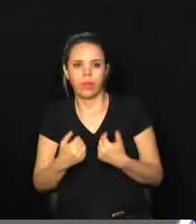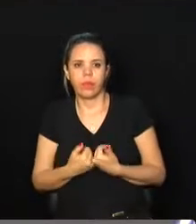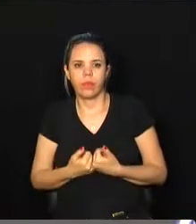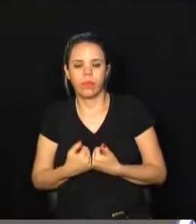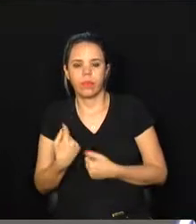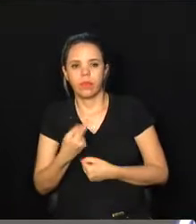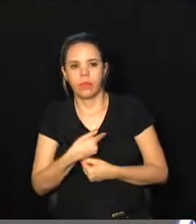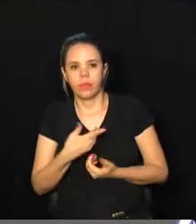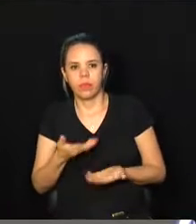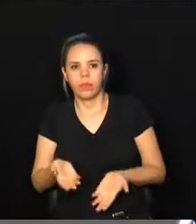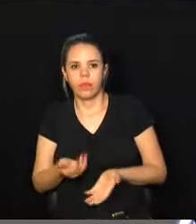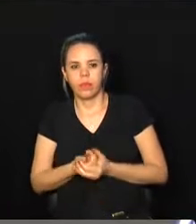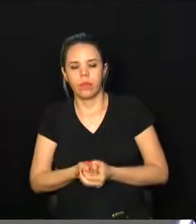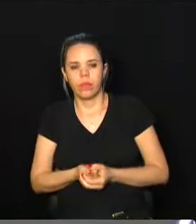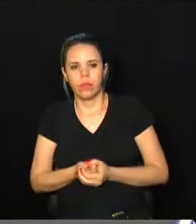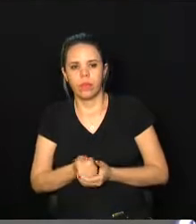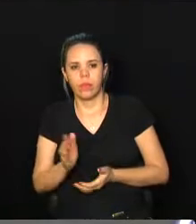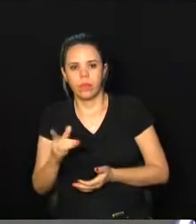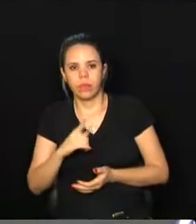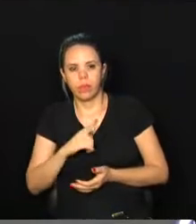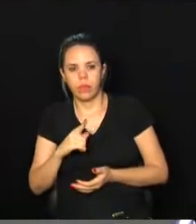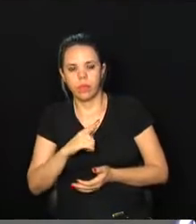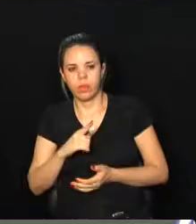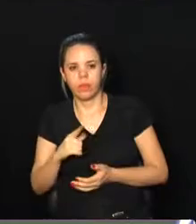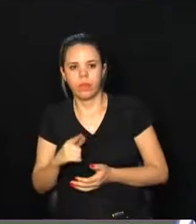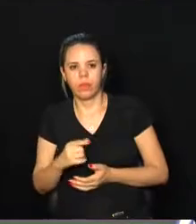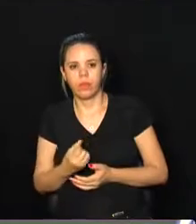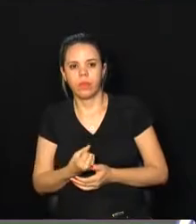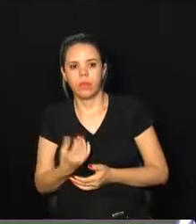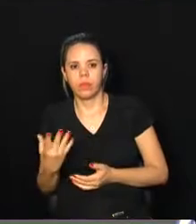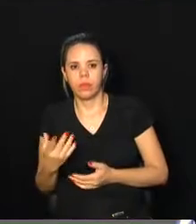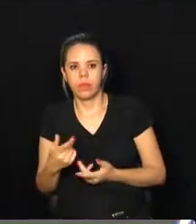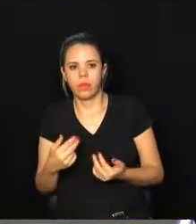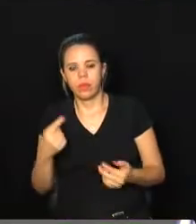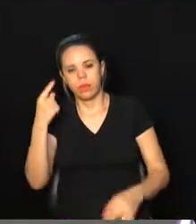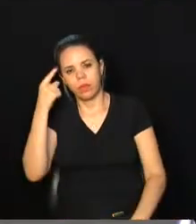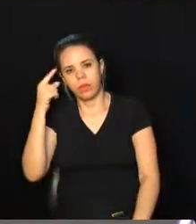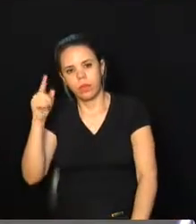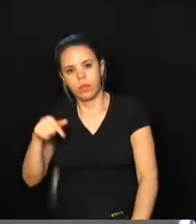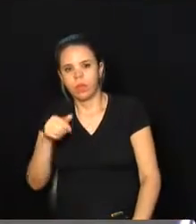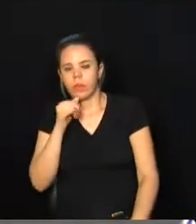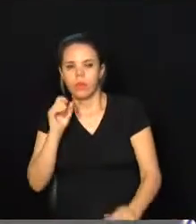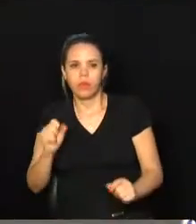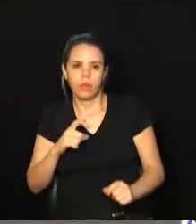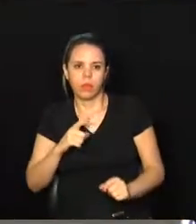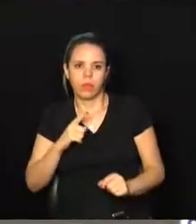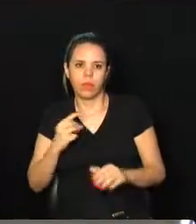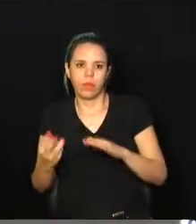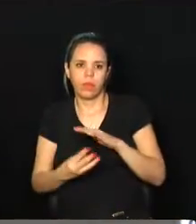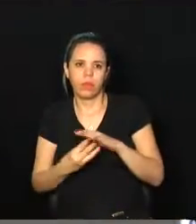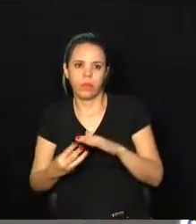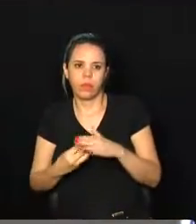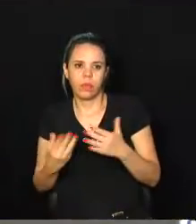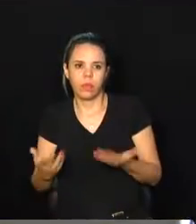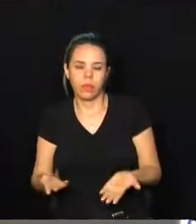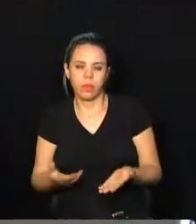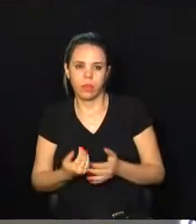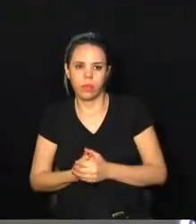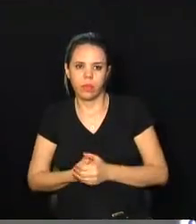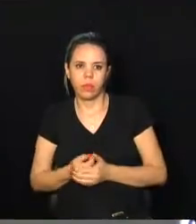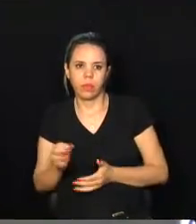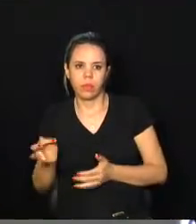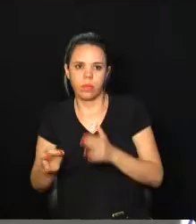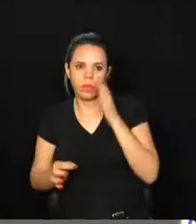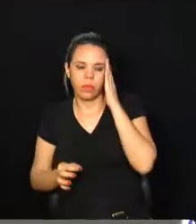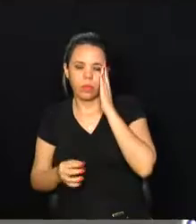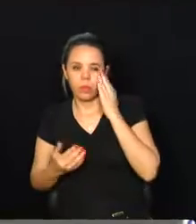a gente já propusemos algumas ideias no sentido, podemos terceirizar, né, Exato. Ricardo, a